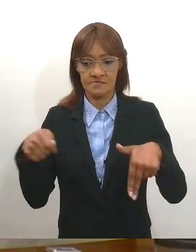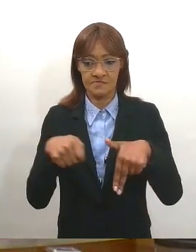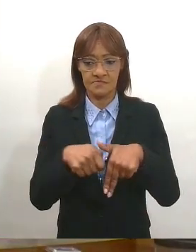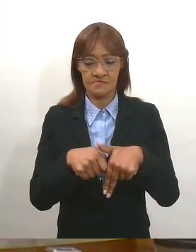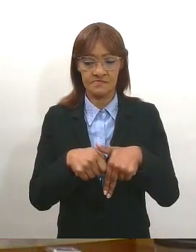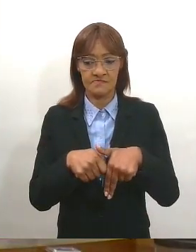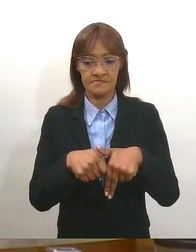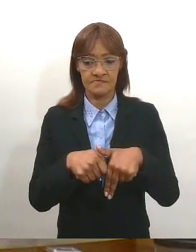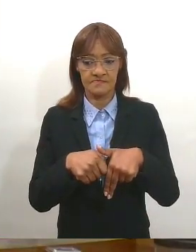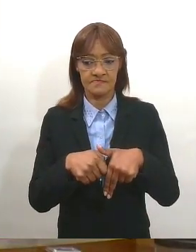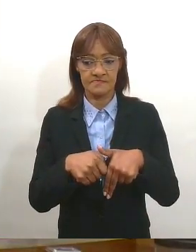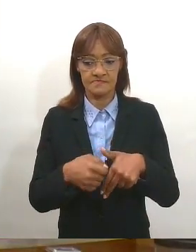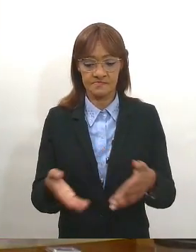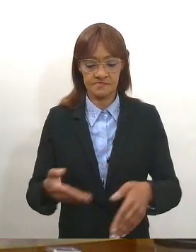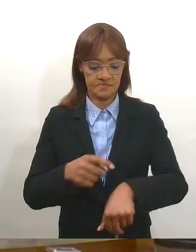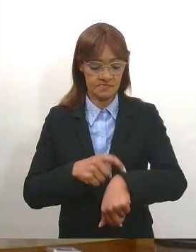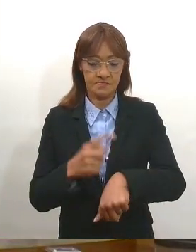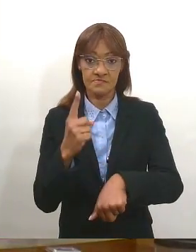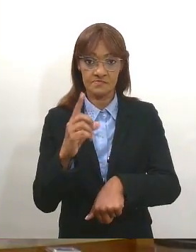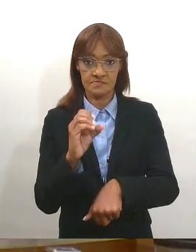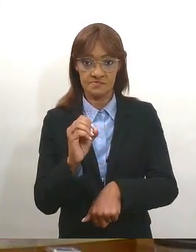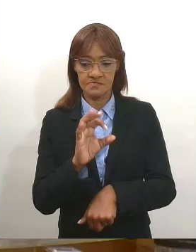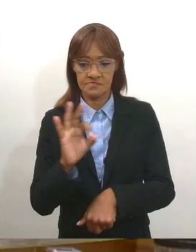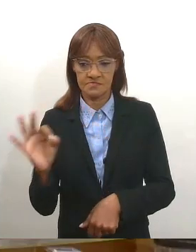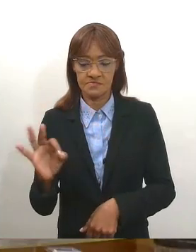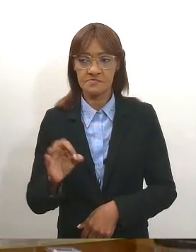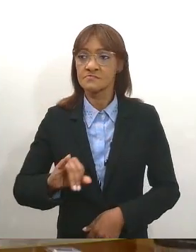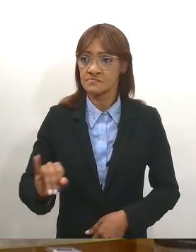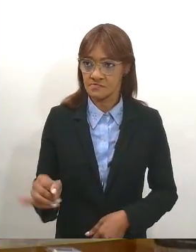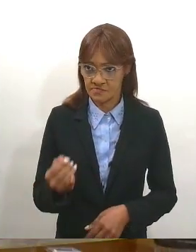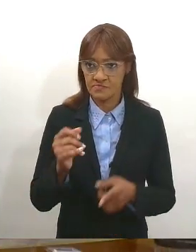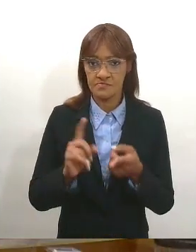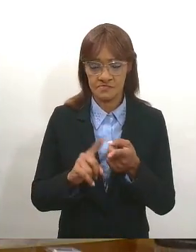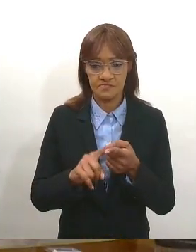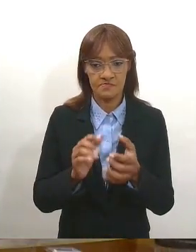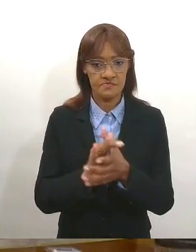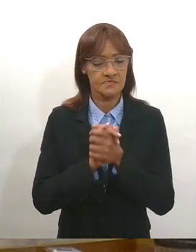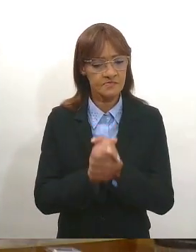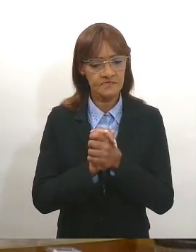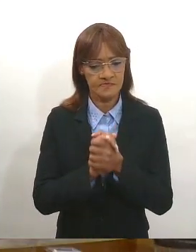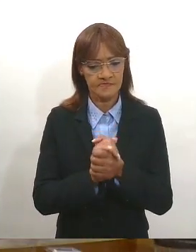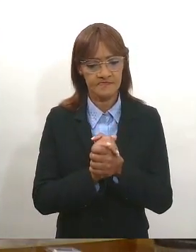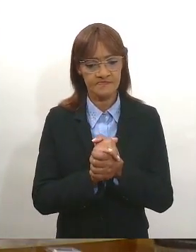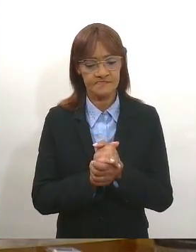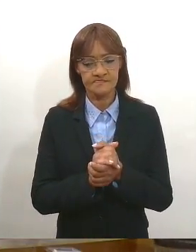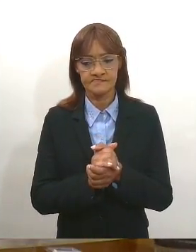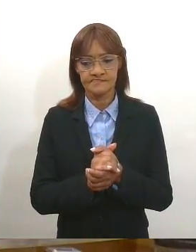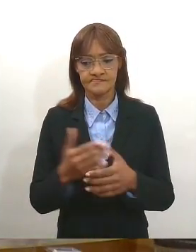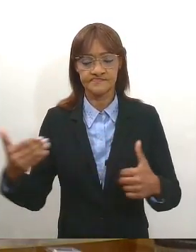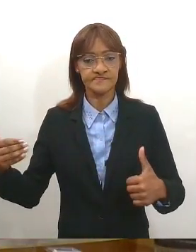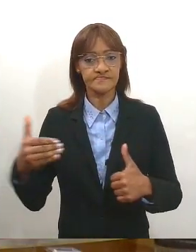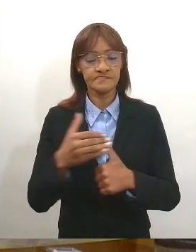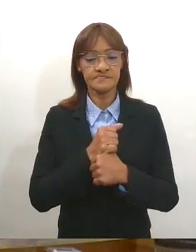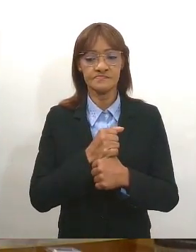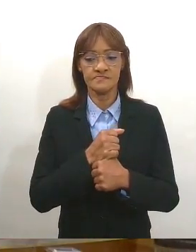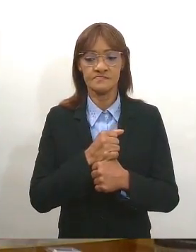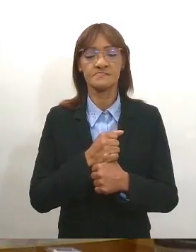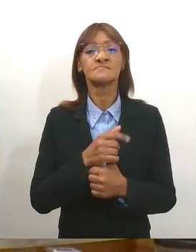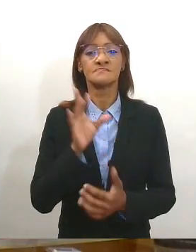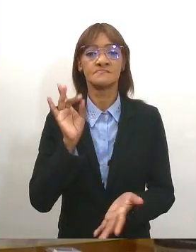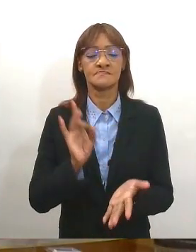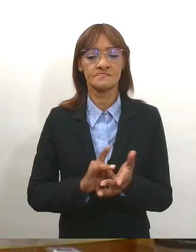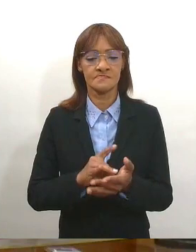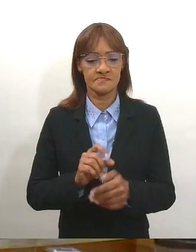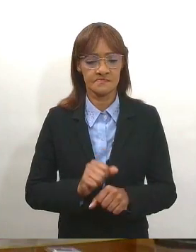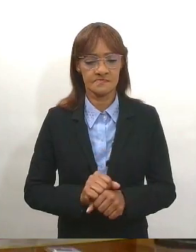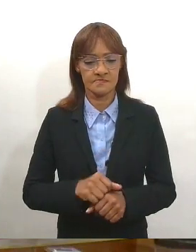também já aproveita para parabenizar que ele possa, nessa nova missão, realmente tomar as melhores decisões enquanto estiver julgando